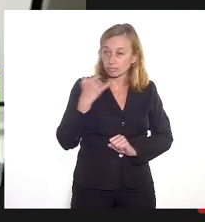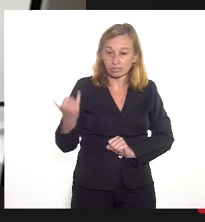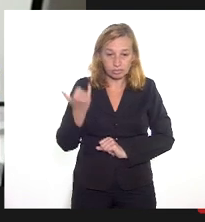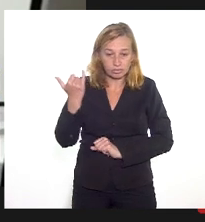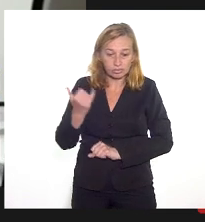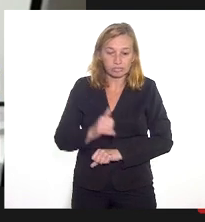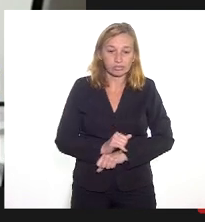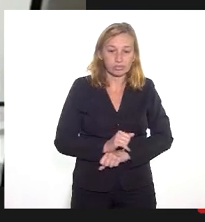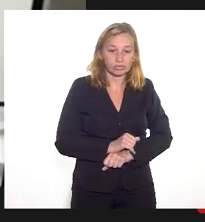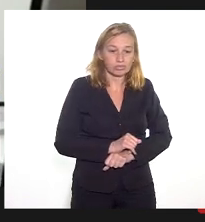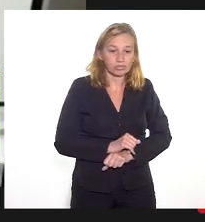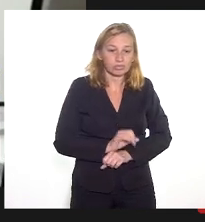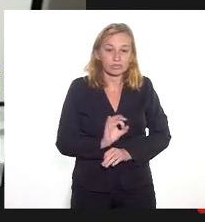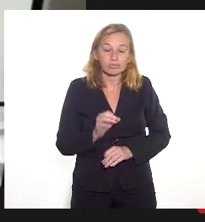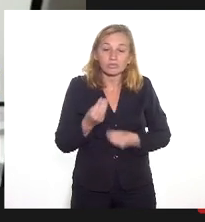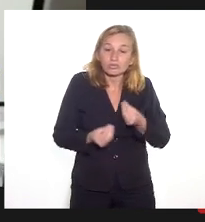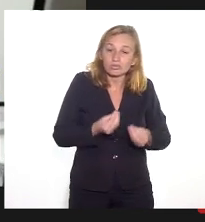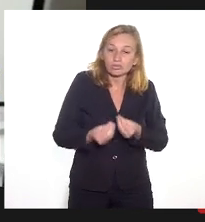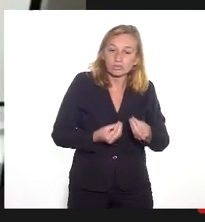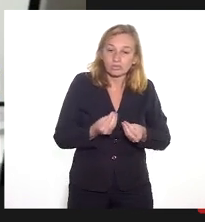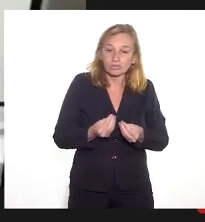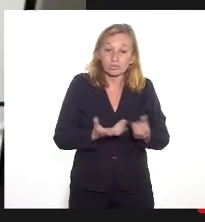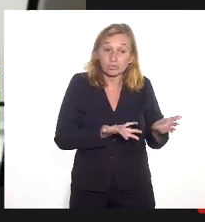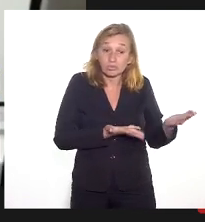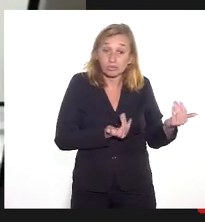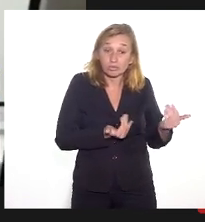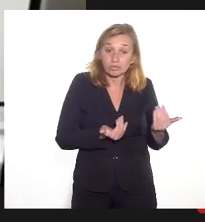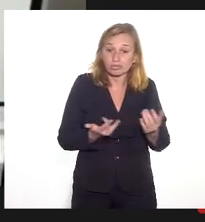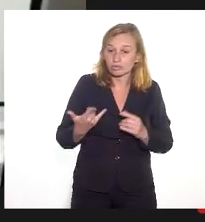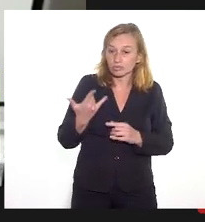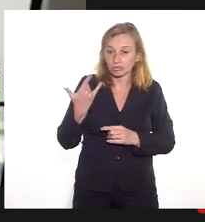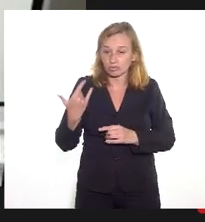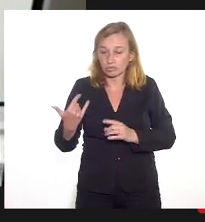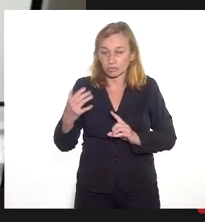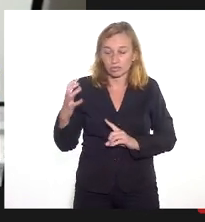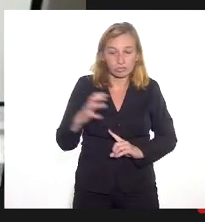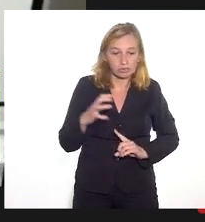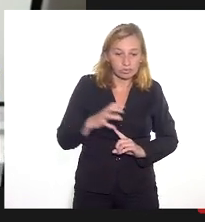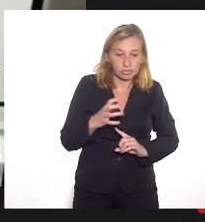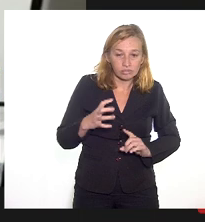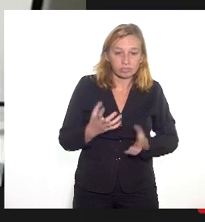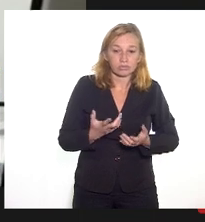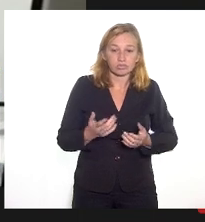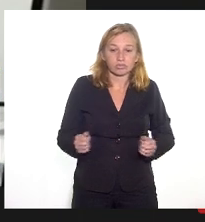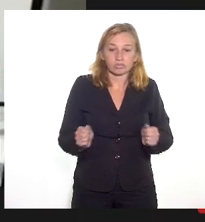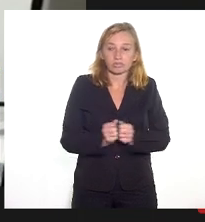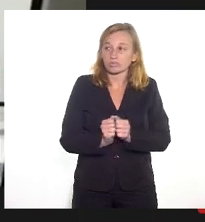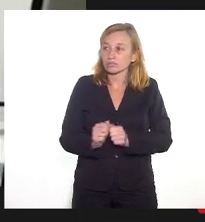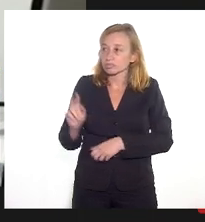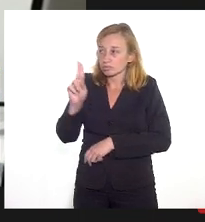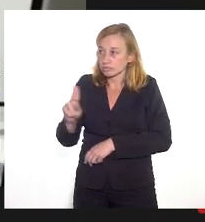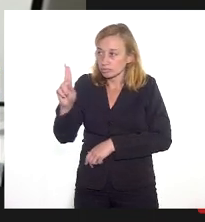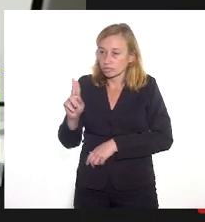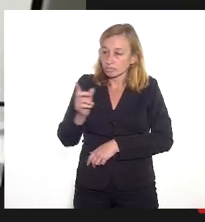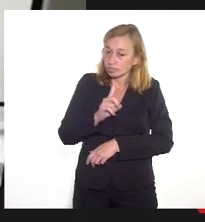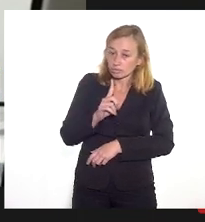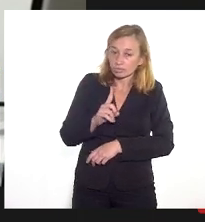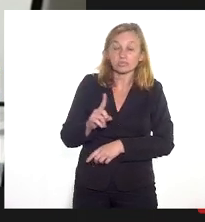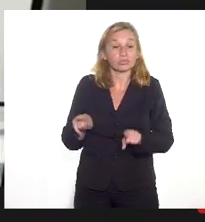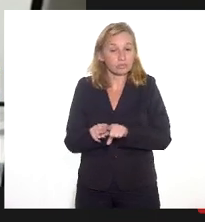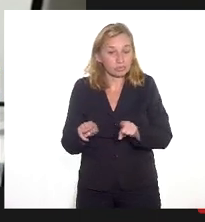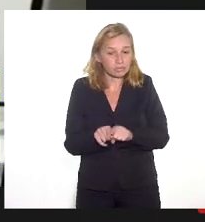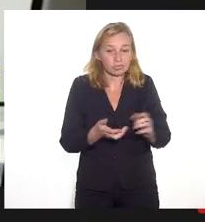é formas de trazer a juventude para participar, e não só a juventude das universidades, mas a